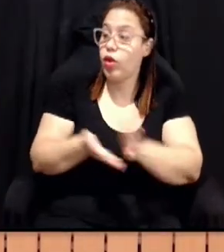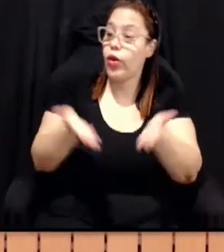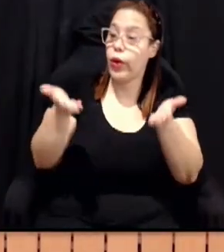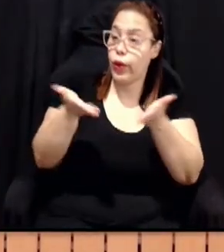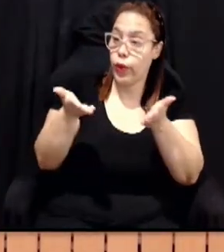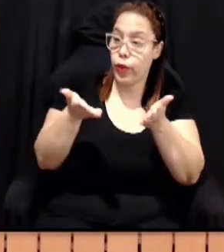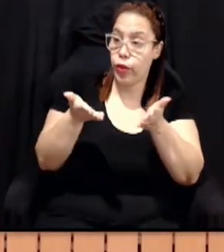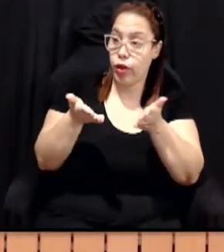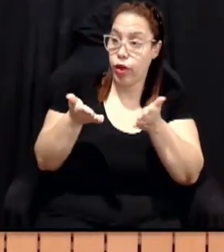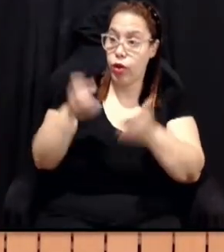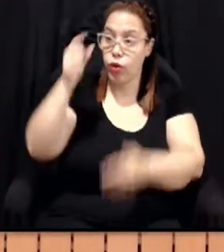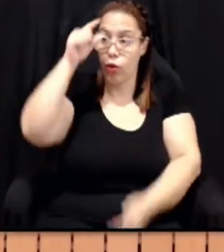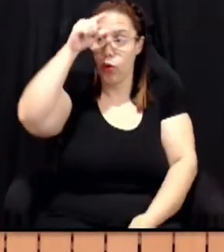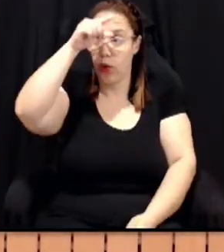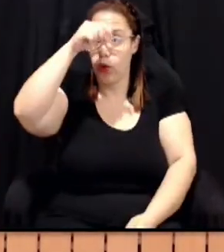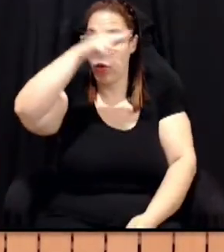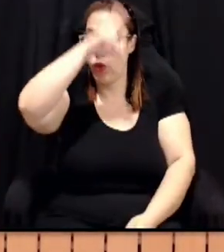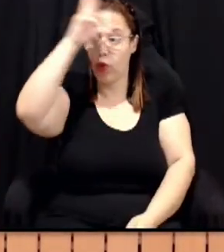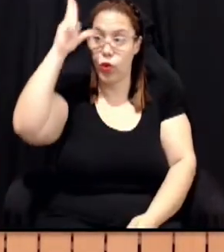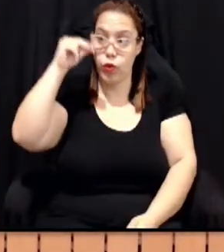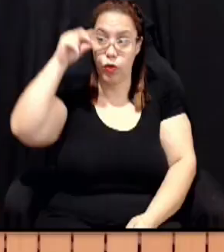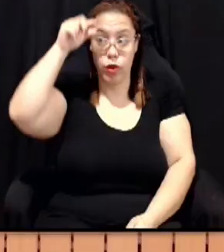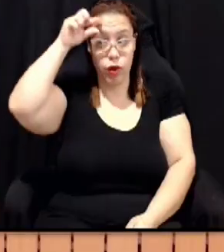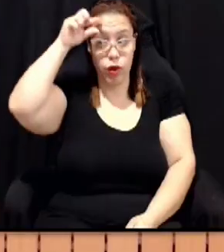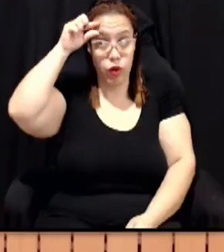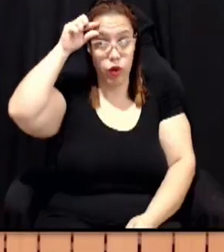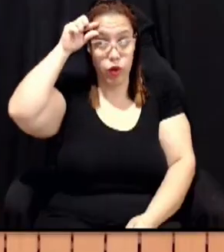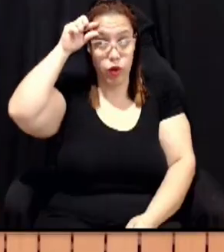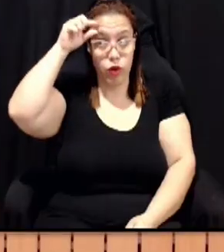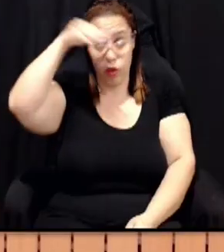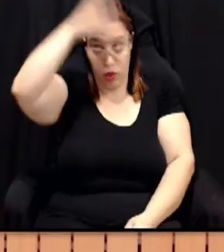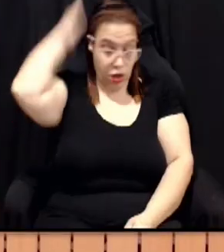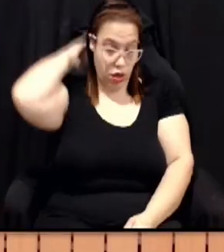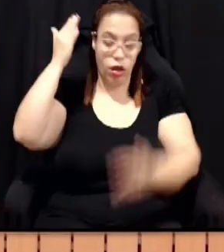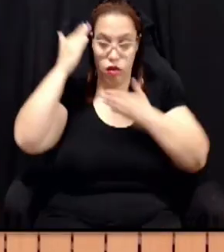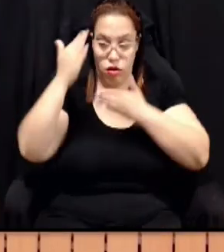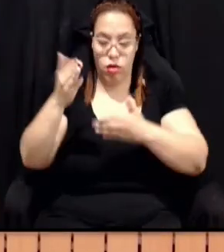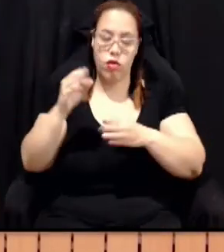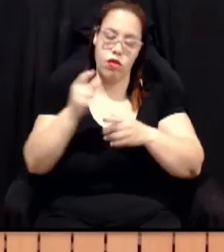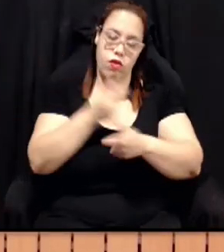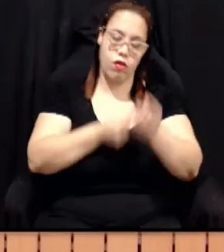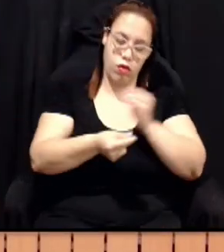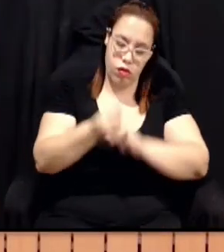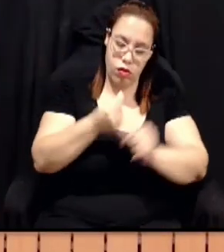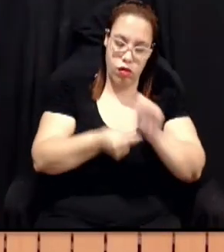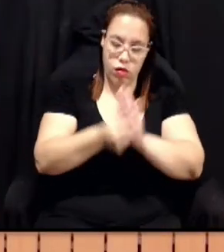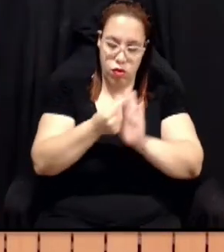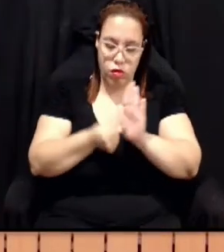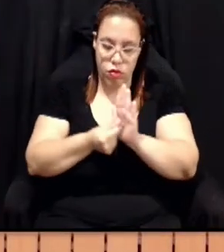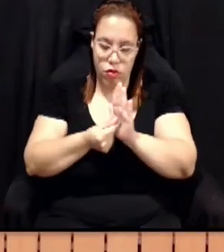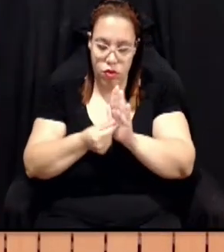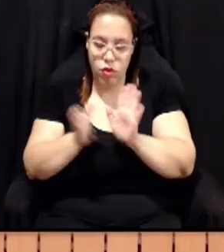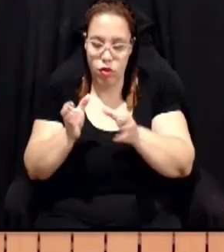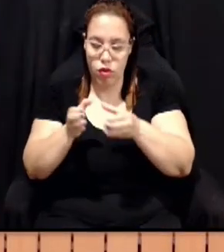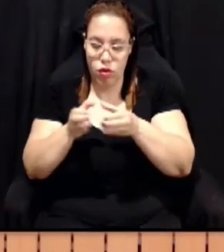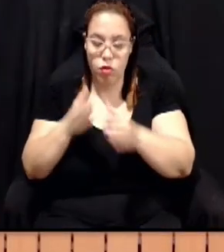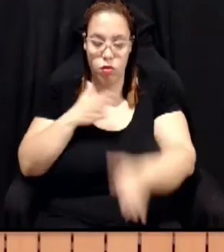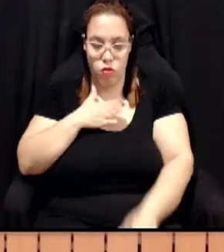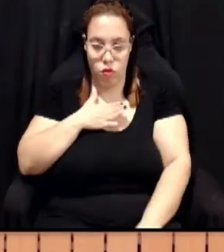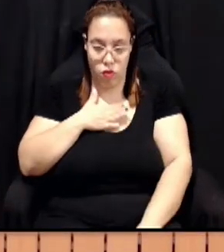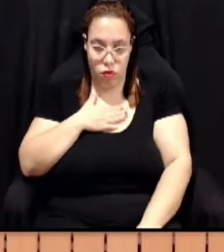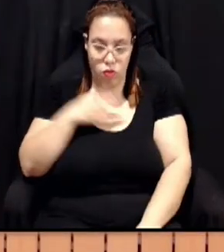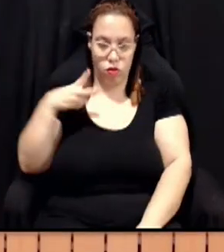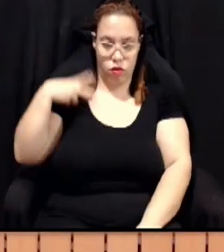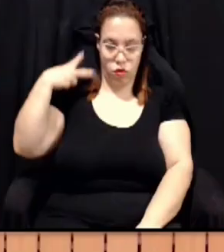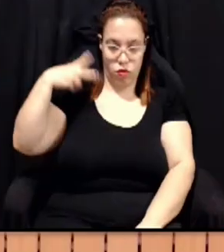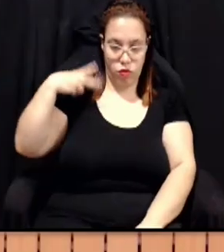Saad. Eu queria, primeiramente, aqui agradecer à Comissão de Finanças, que é composta por mim, pelo vereador